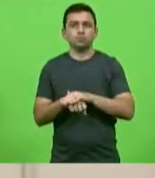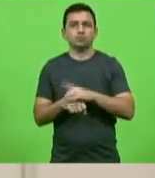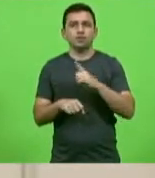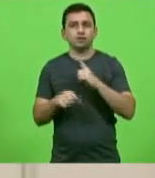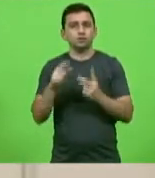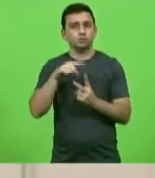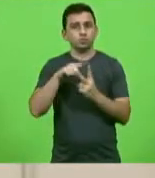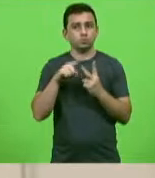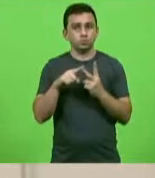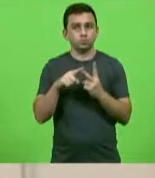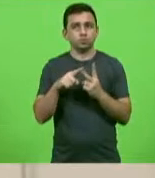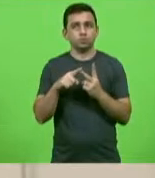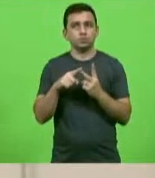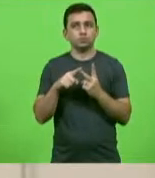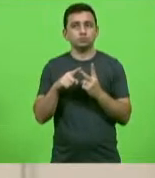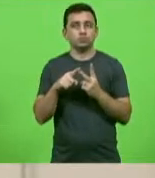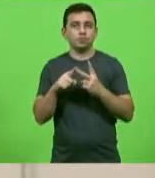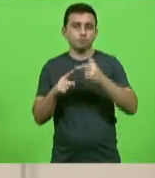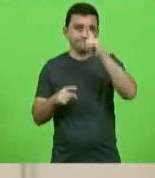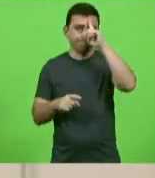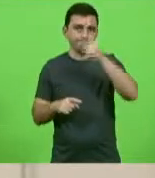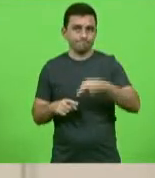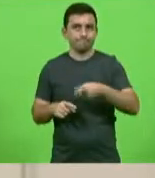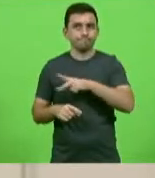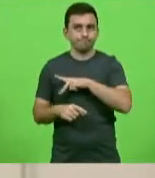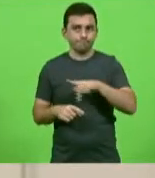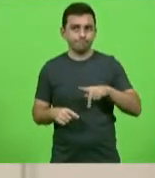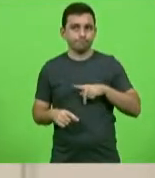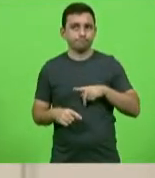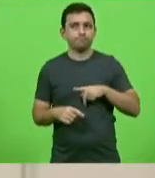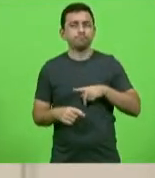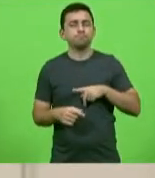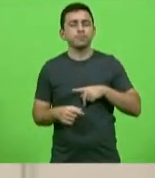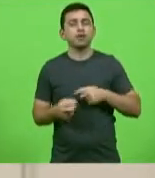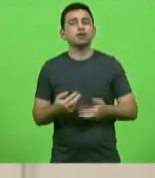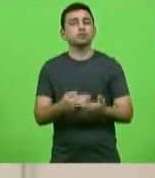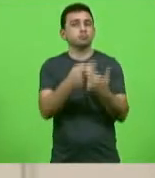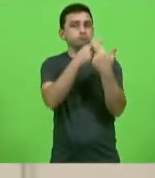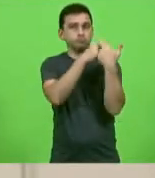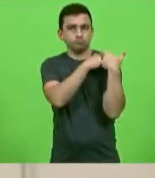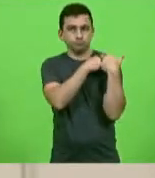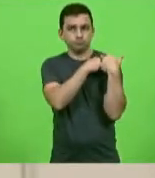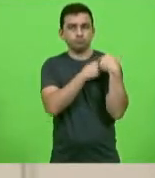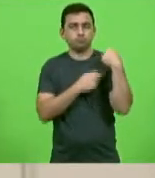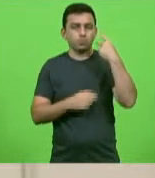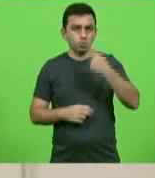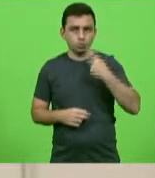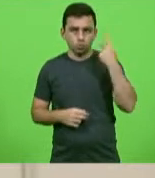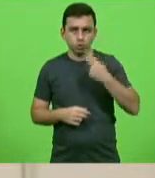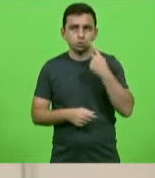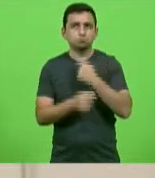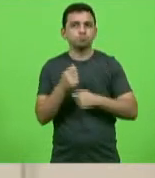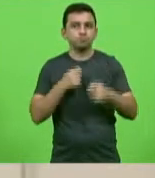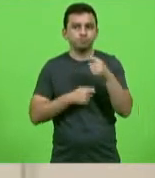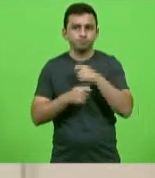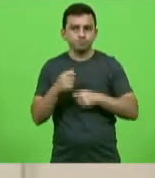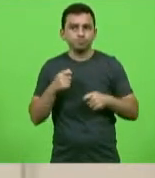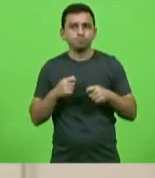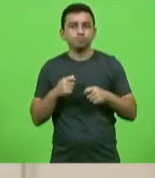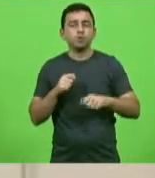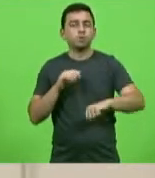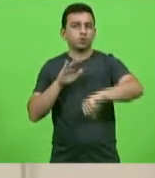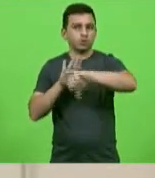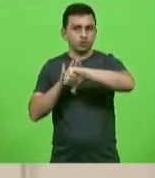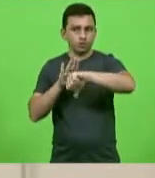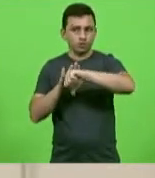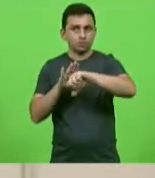duas formas de autoridade pública sofrer responsabilização político-administrativa pelo crime